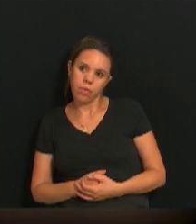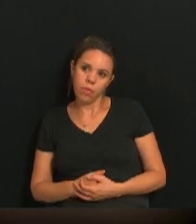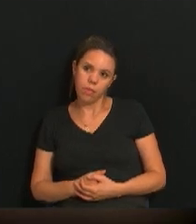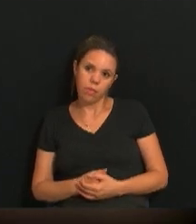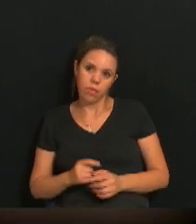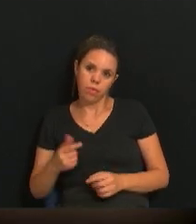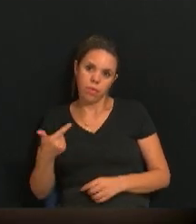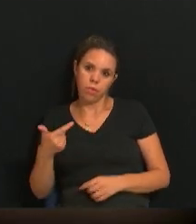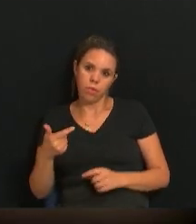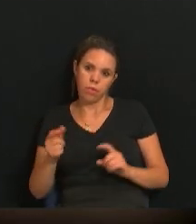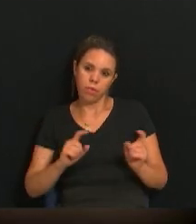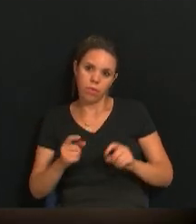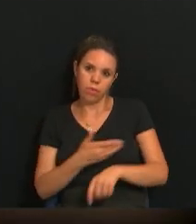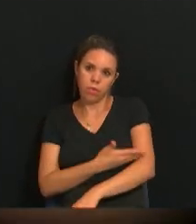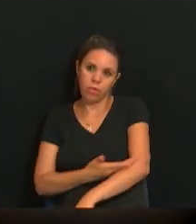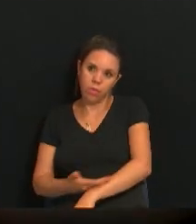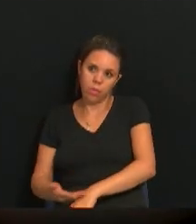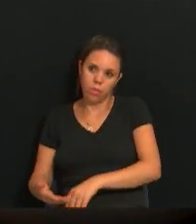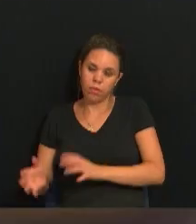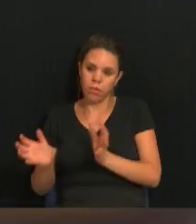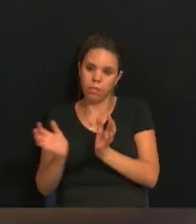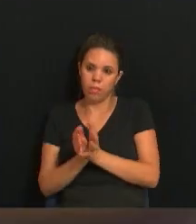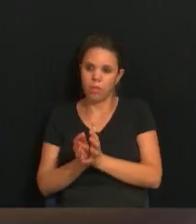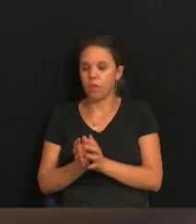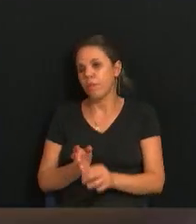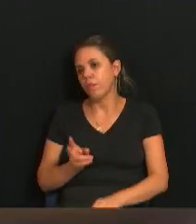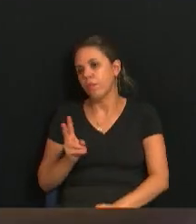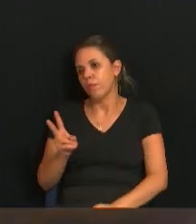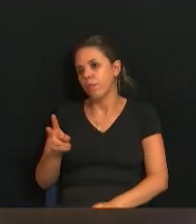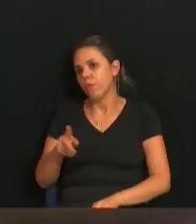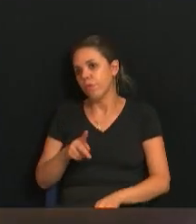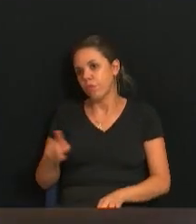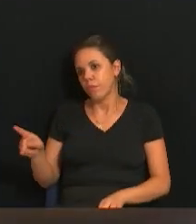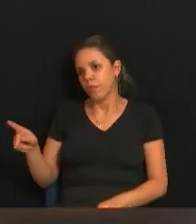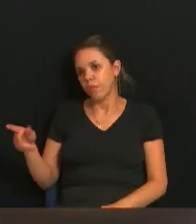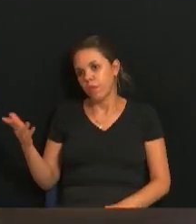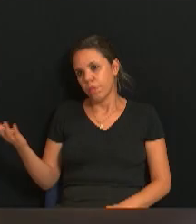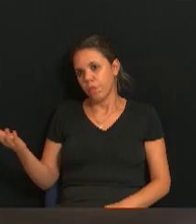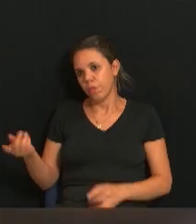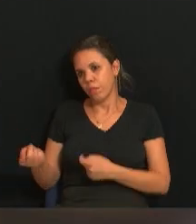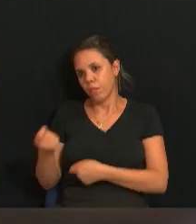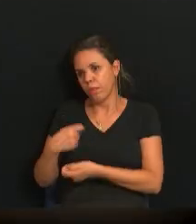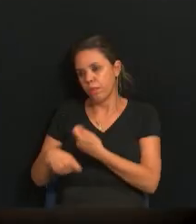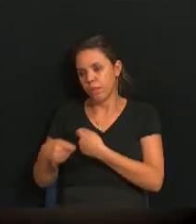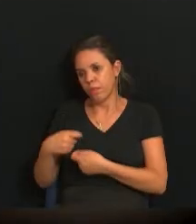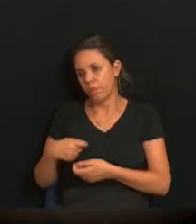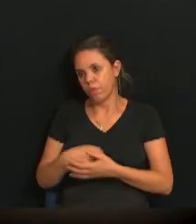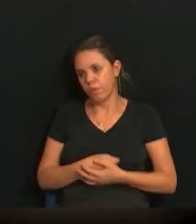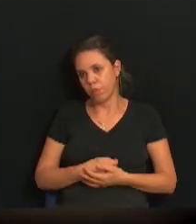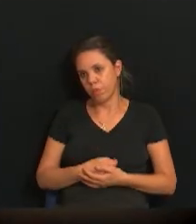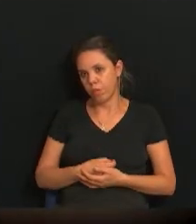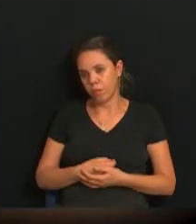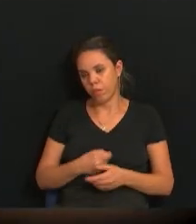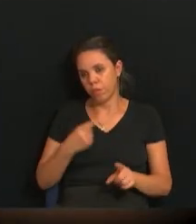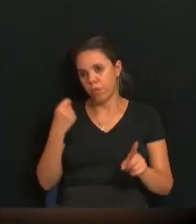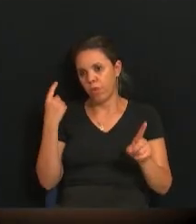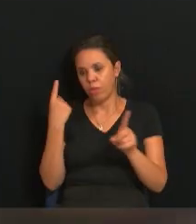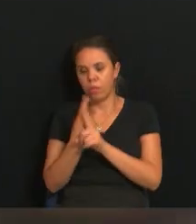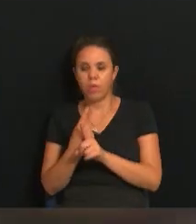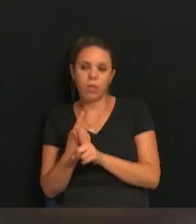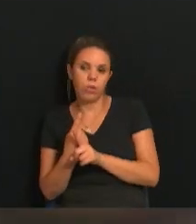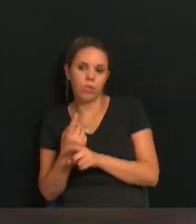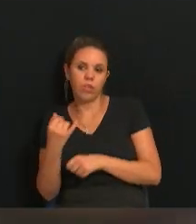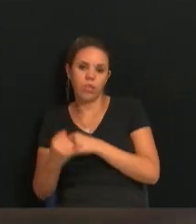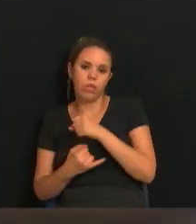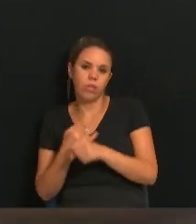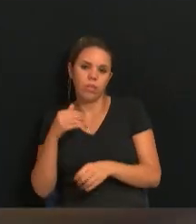segunda reunião ordinária da comissão permanente que preside, a de administração pública. O encontro remoto foi para